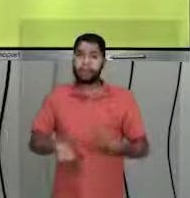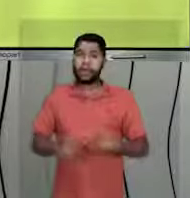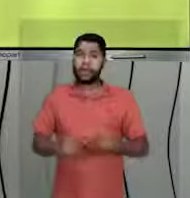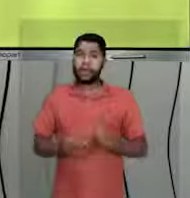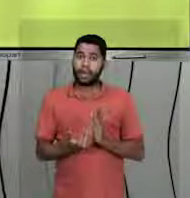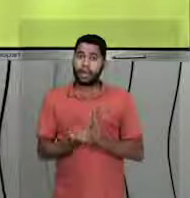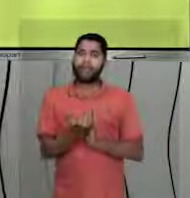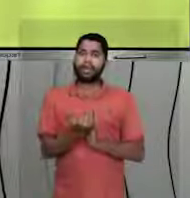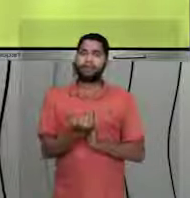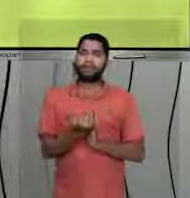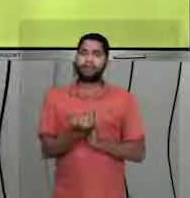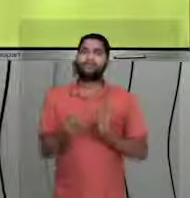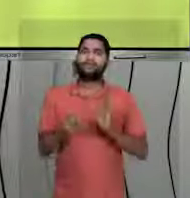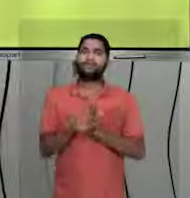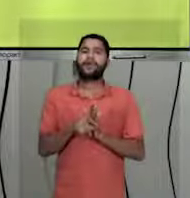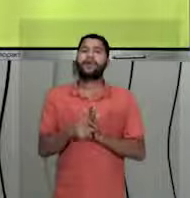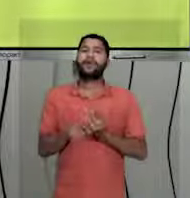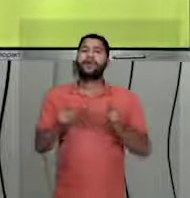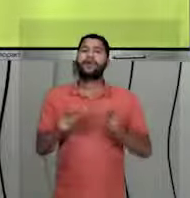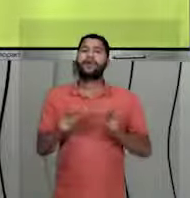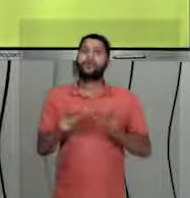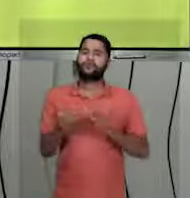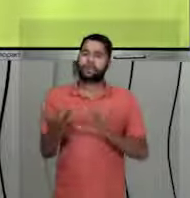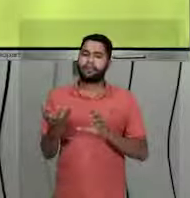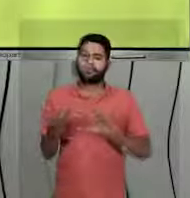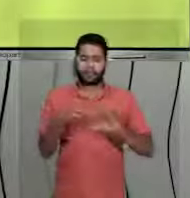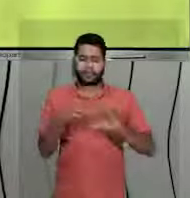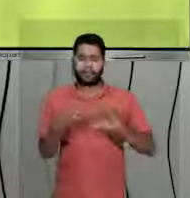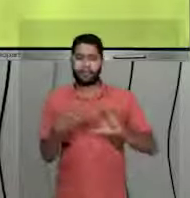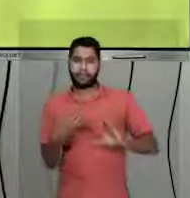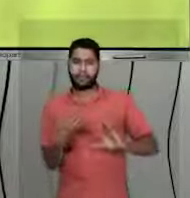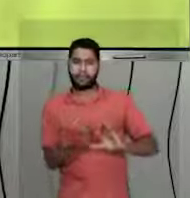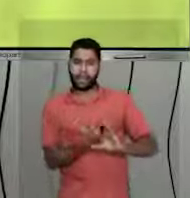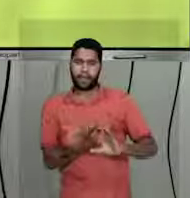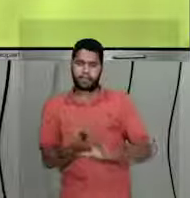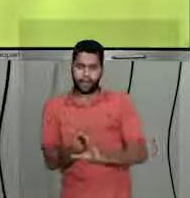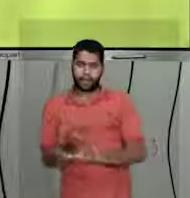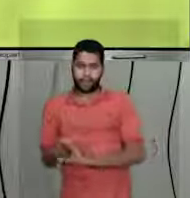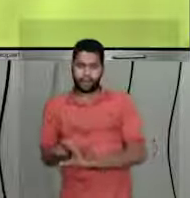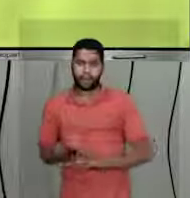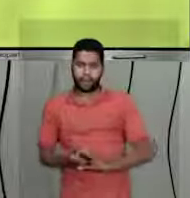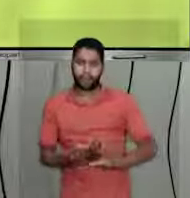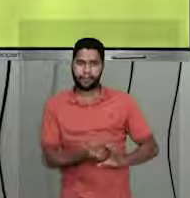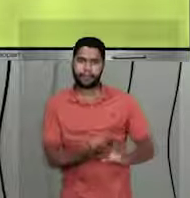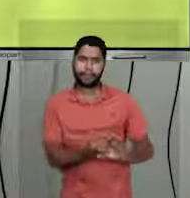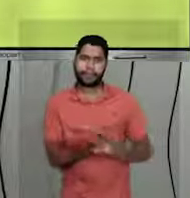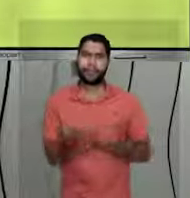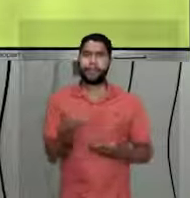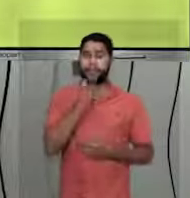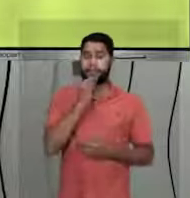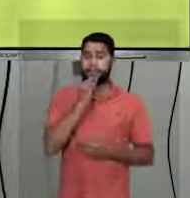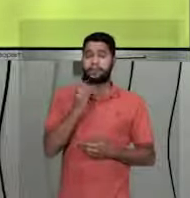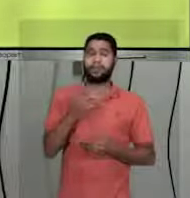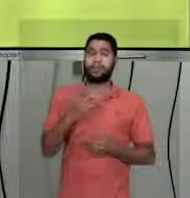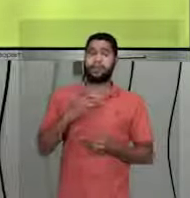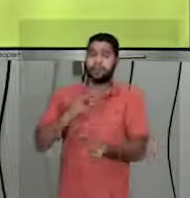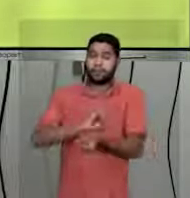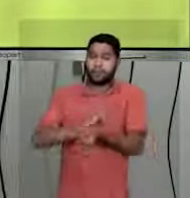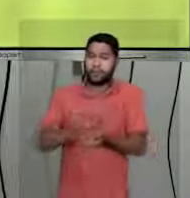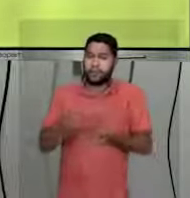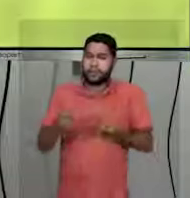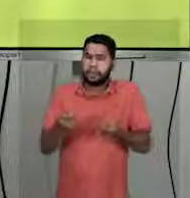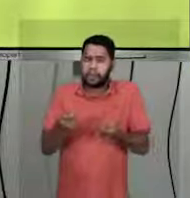vai botar para dentro vai colocar para dentro da célula. Então, se tiver controladinho, né, mesmo que ela tenha diabetes e esteja